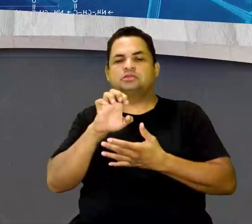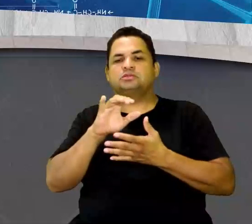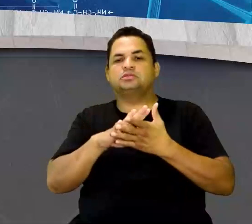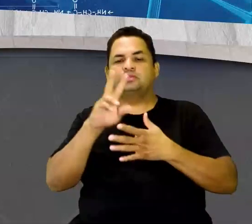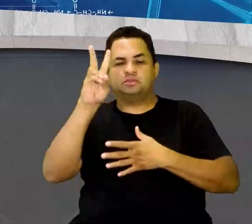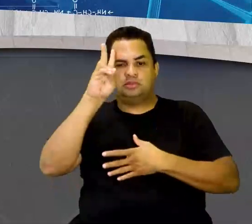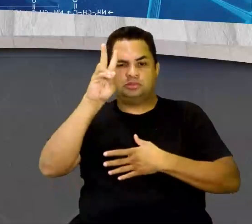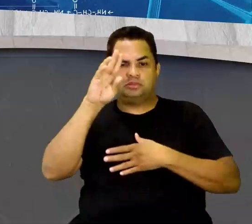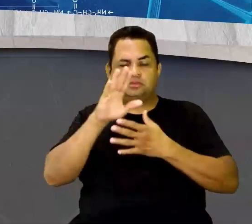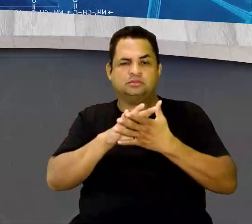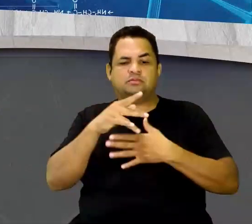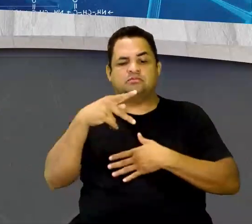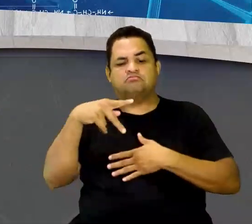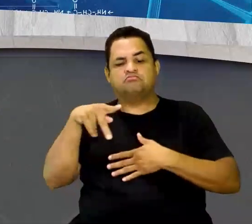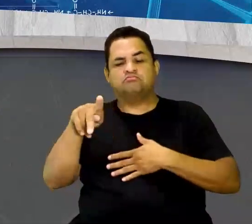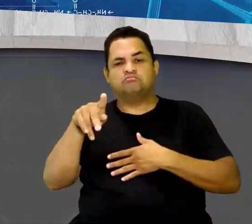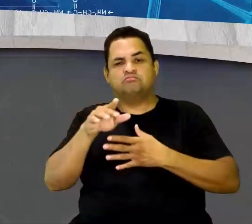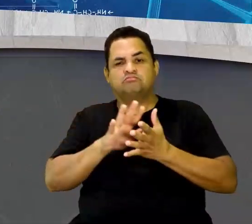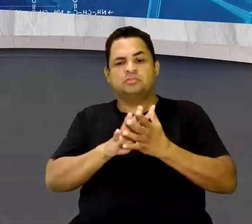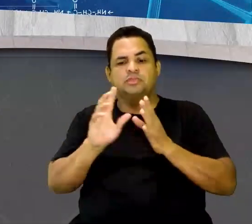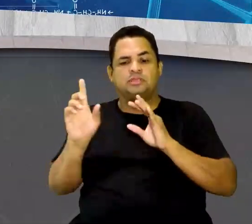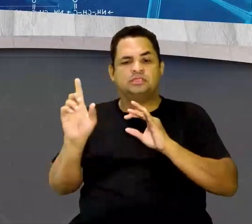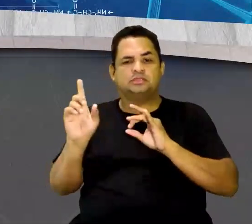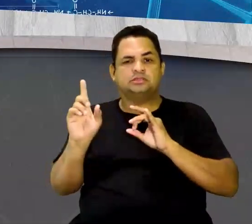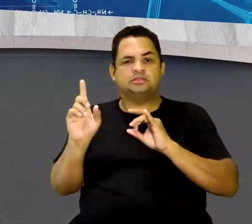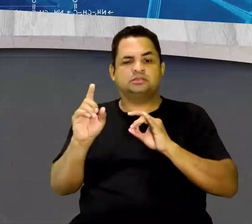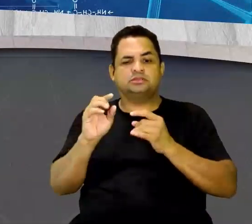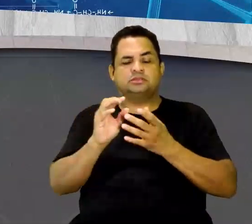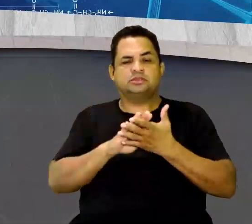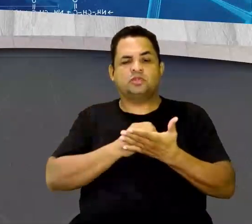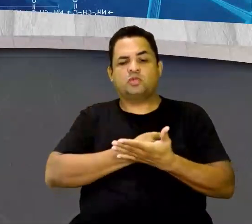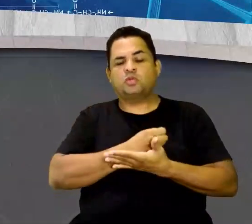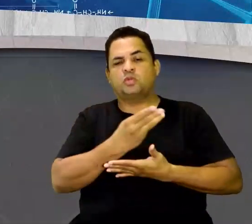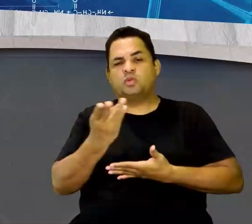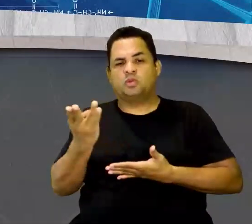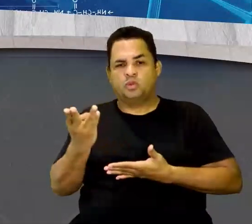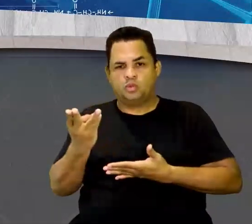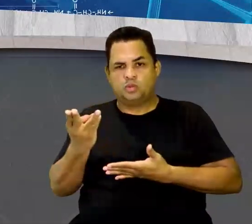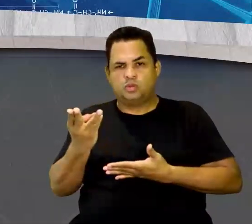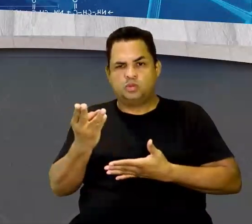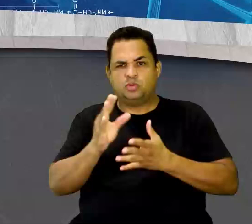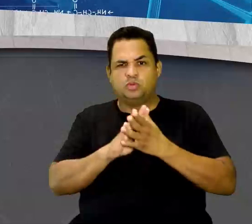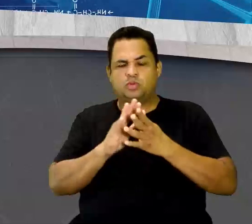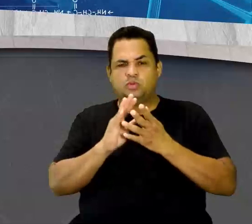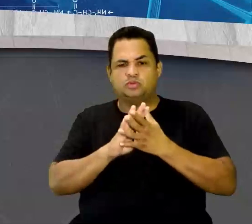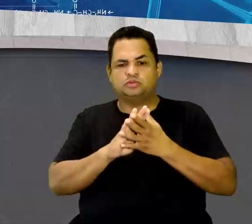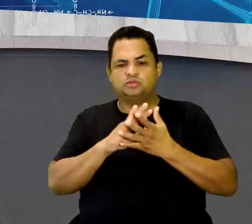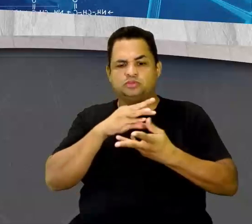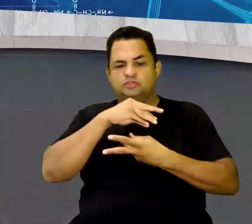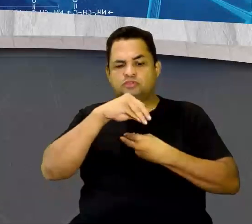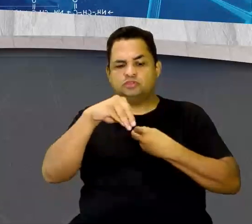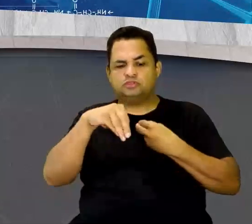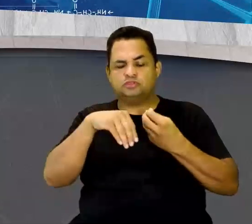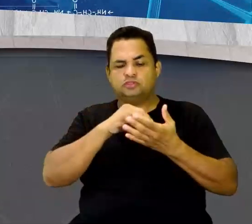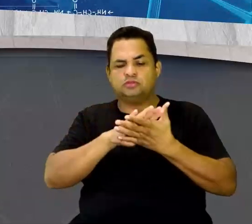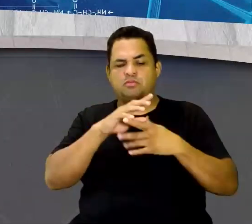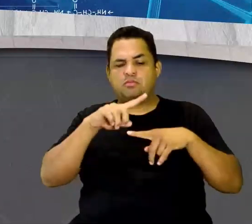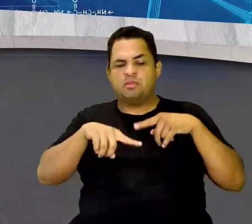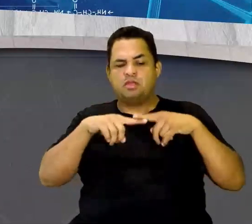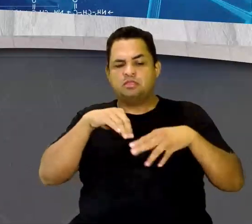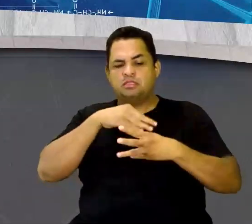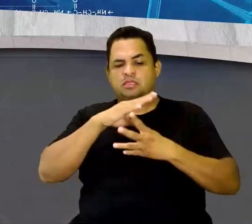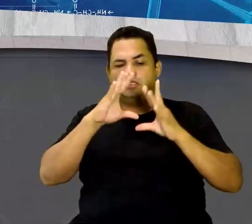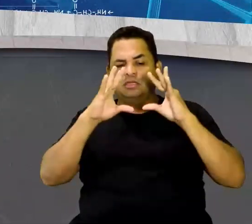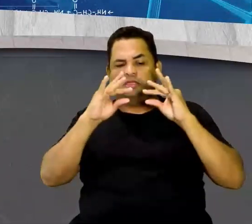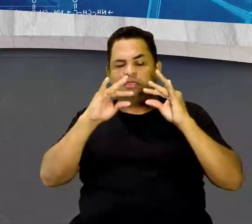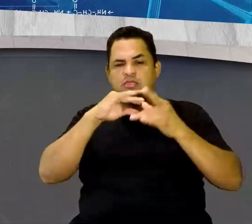que para uma determinada quantidade de solvente e a